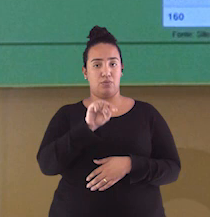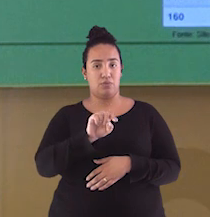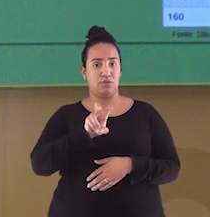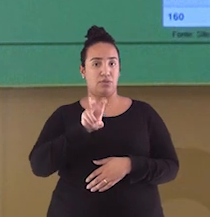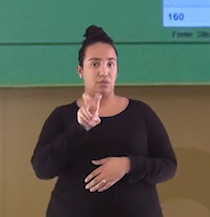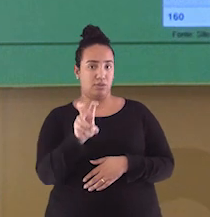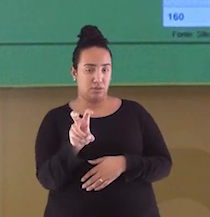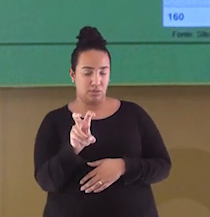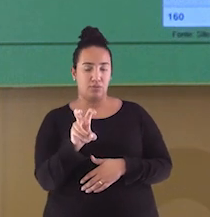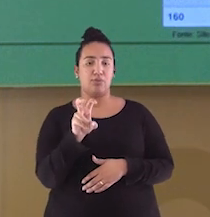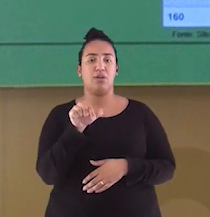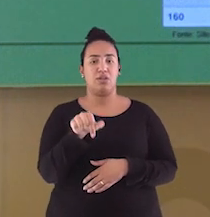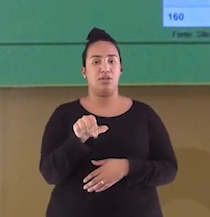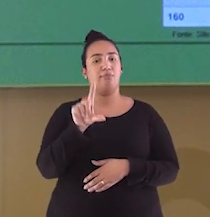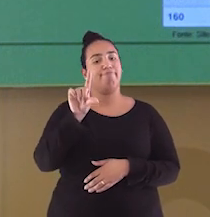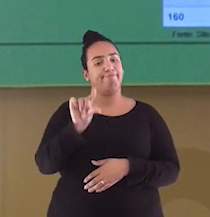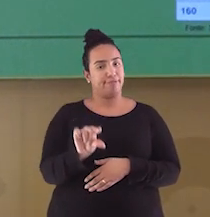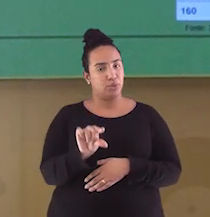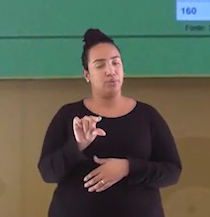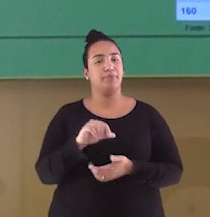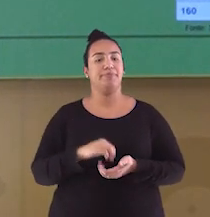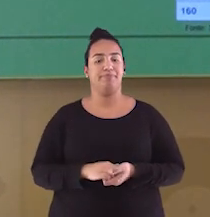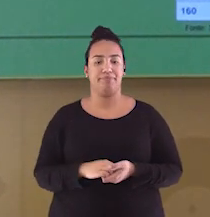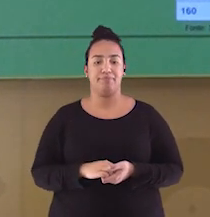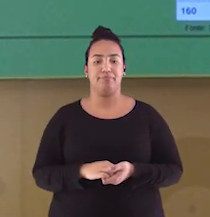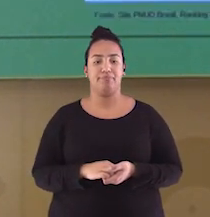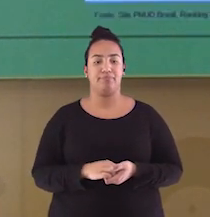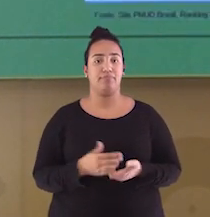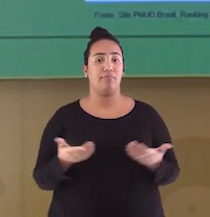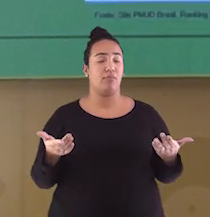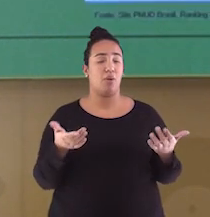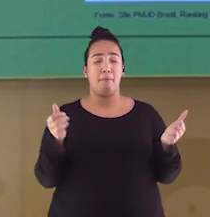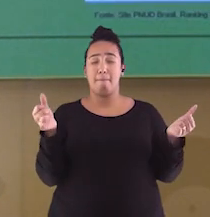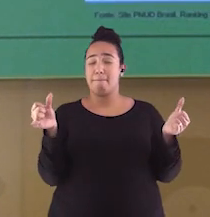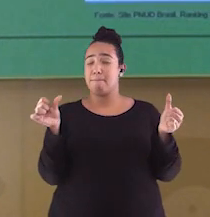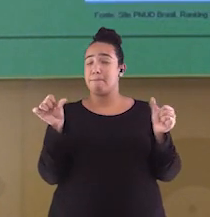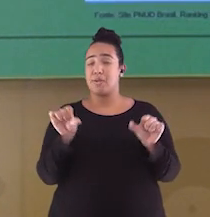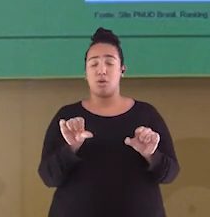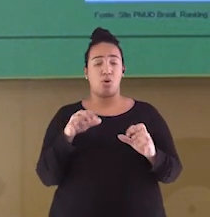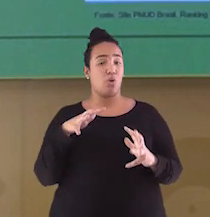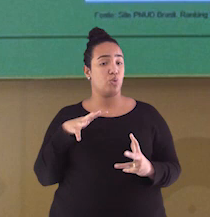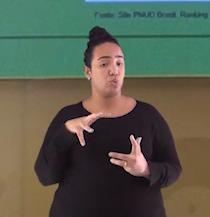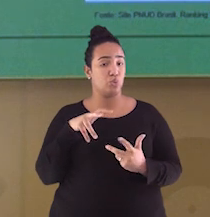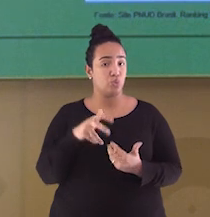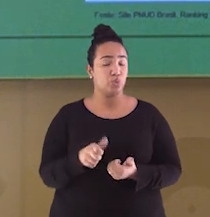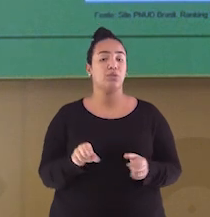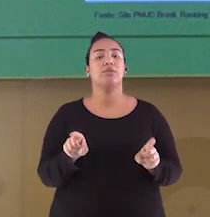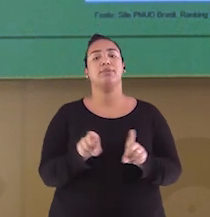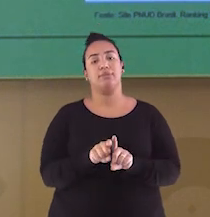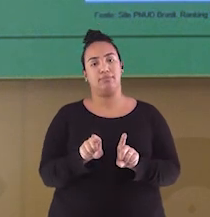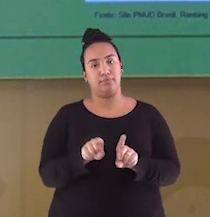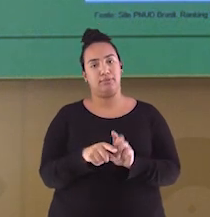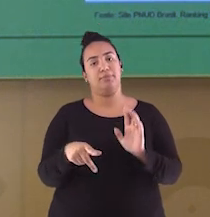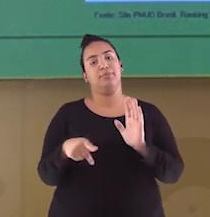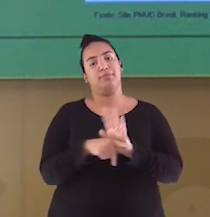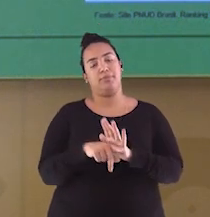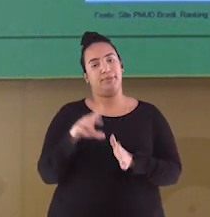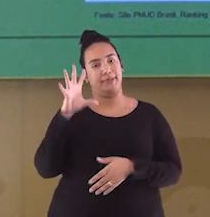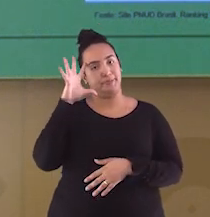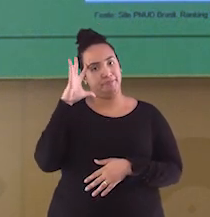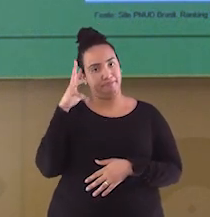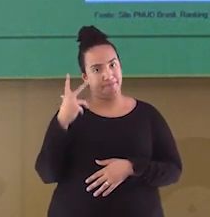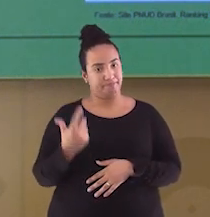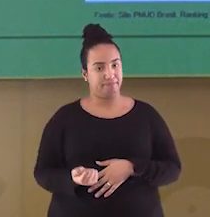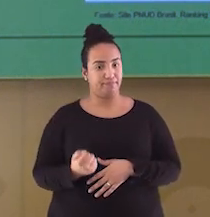já é considerado um índice bem baixo. E os piores índices mundiais também estão no continente, com